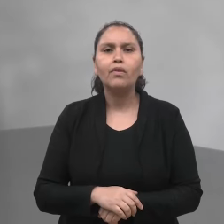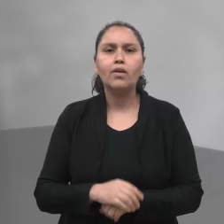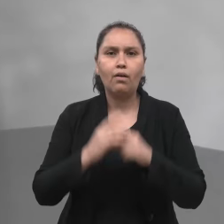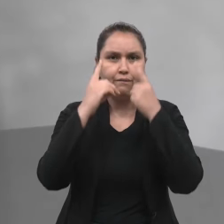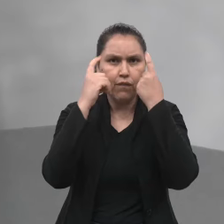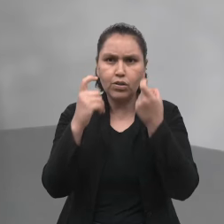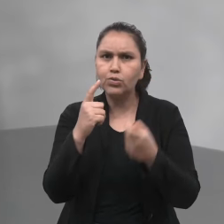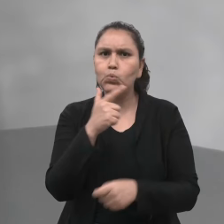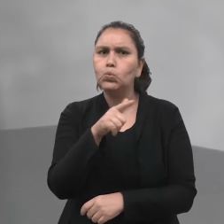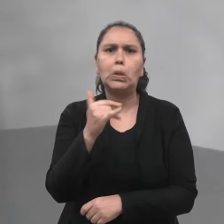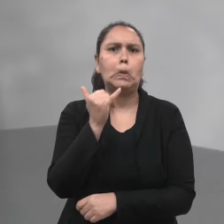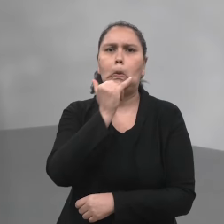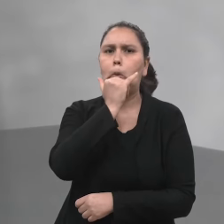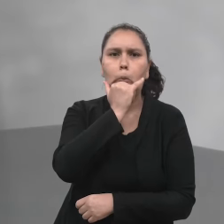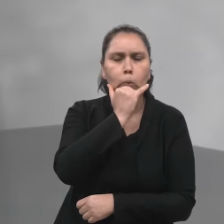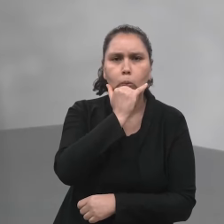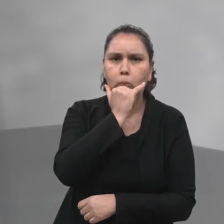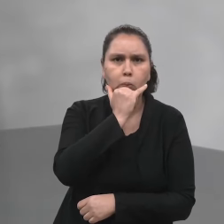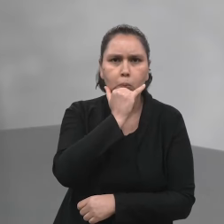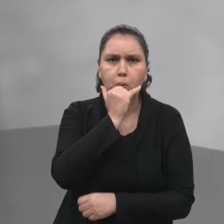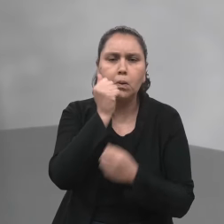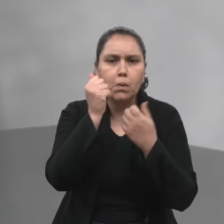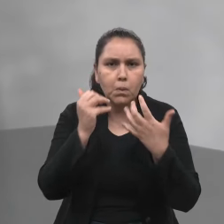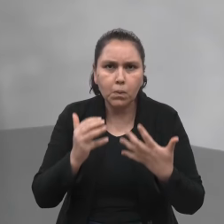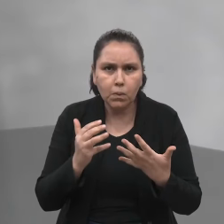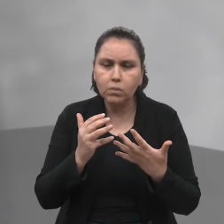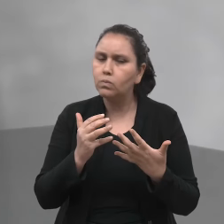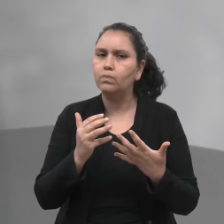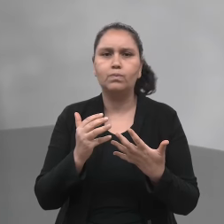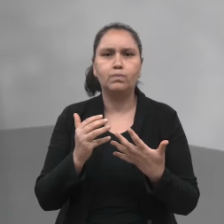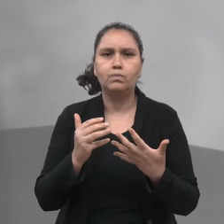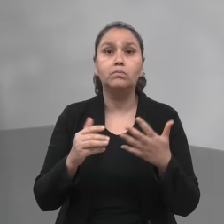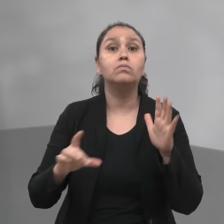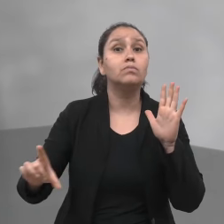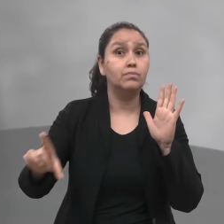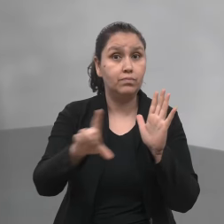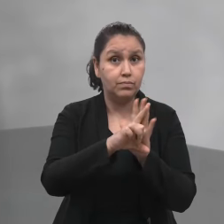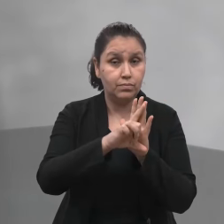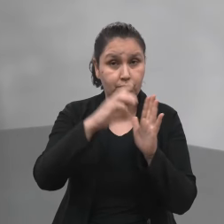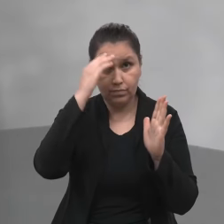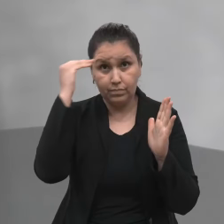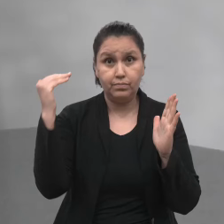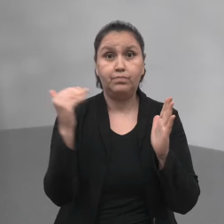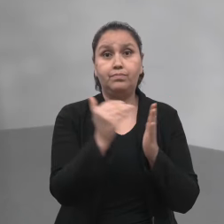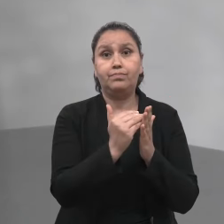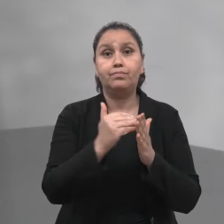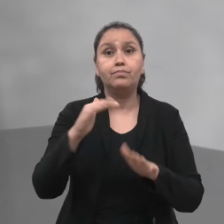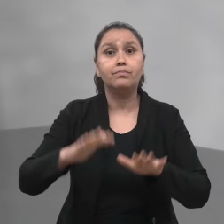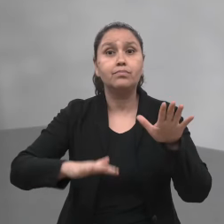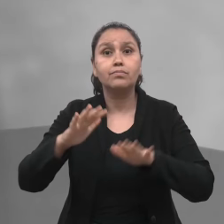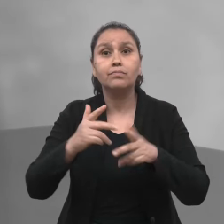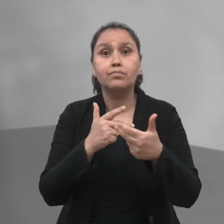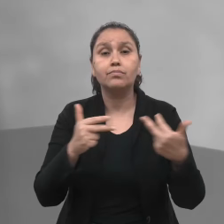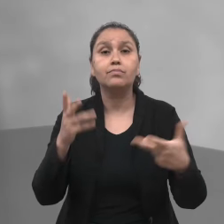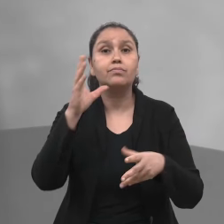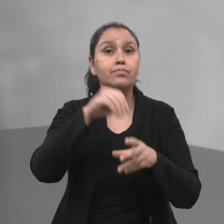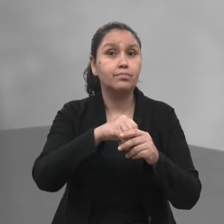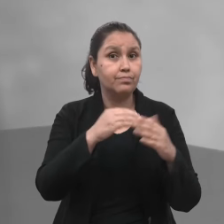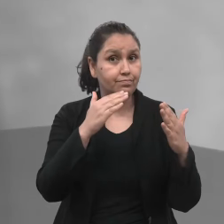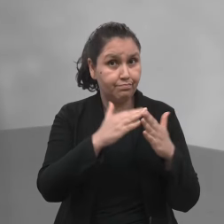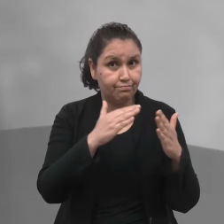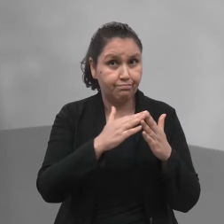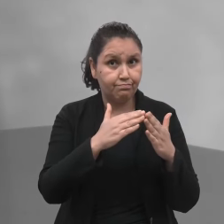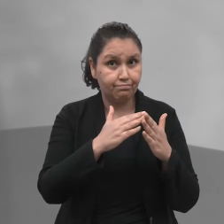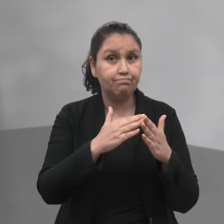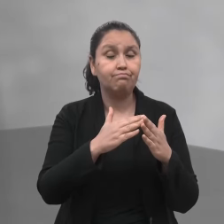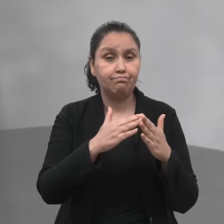tem desculpa, tem lei. E é sobre aquilo que muitas vezes acontece dentro de casa, longe dos olhos de